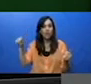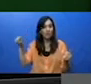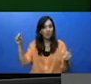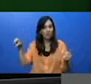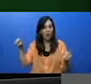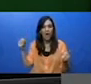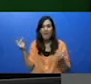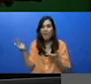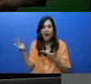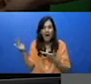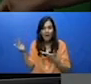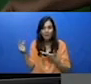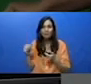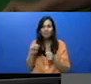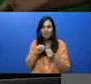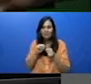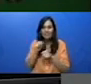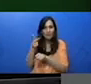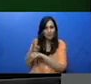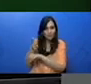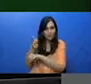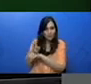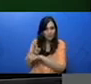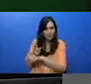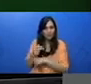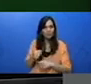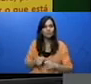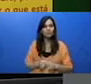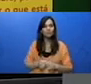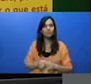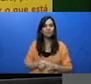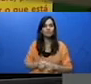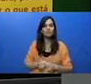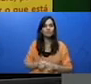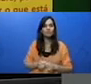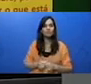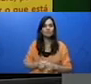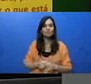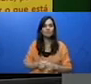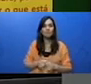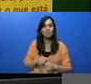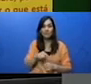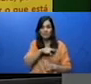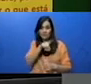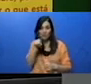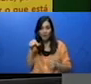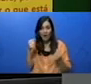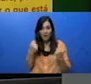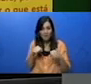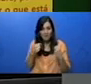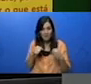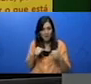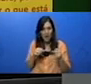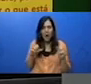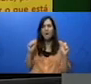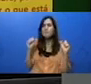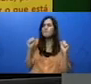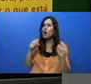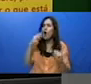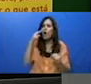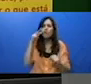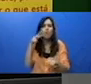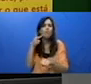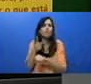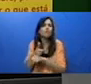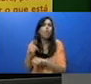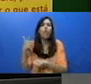de atividade que nós fizemos nessa videoaula, certinho? Então, se você precisar, você pode rever a